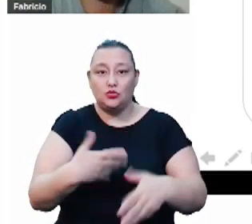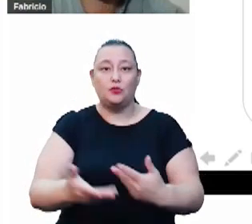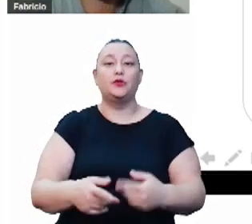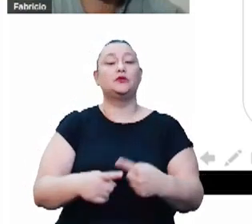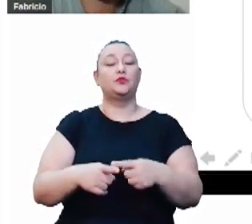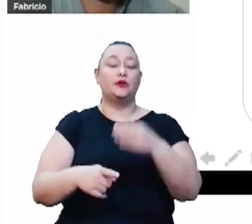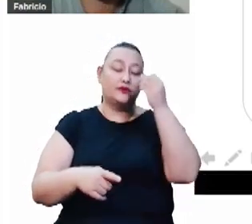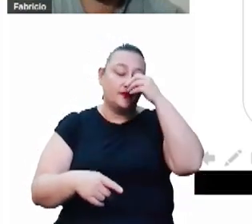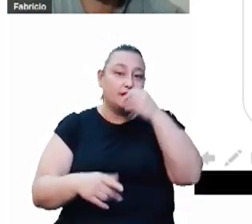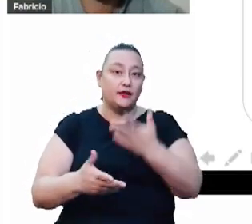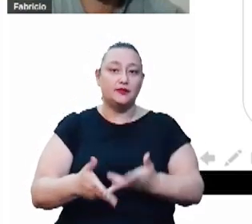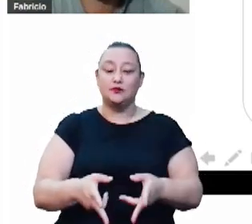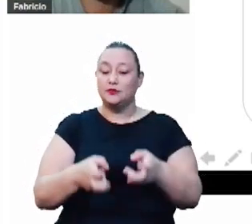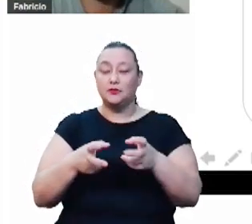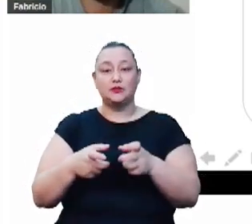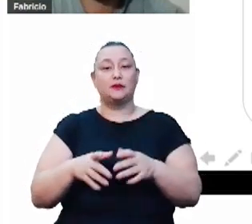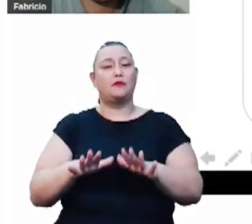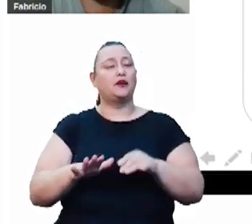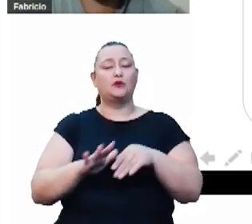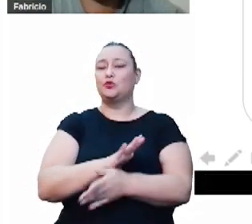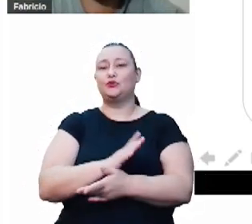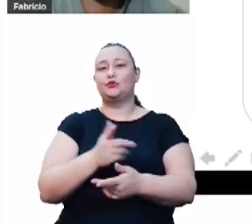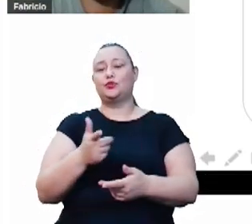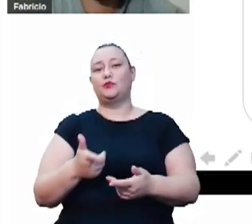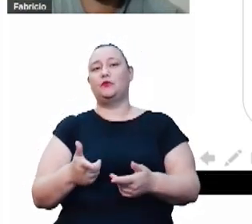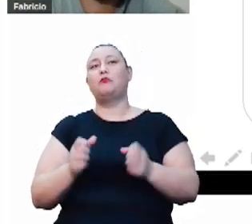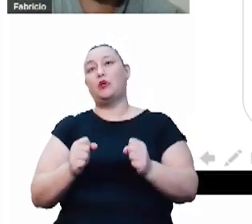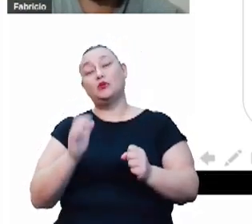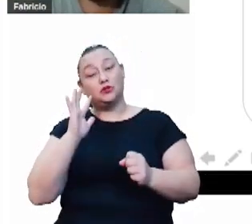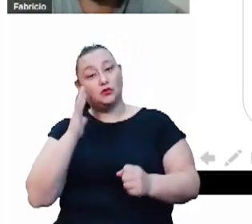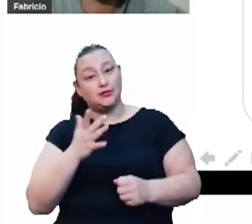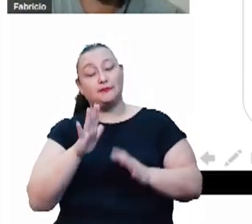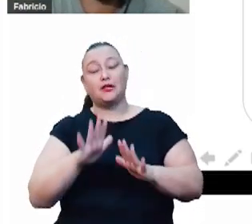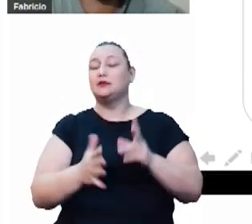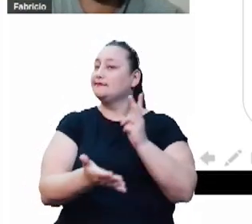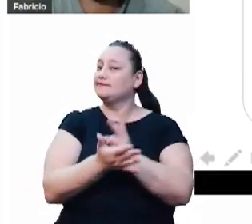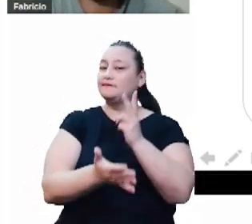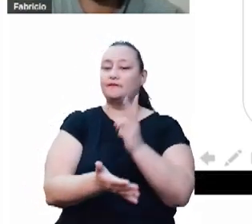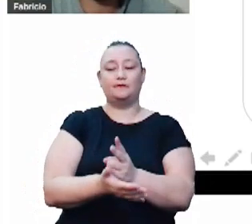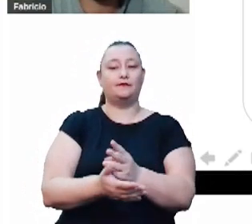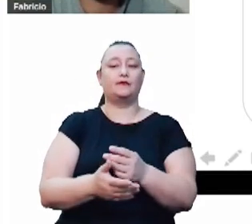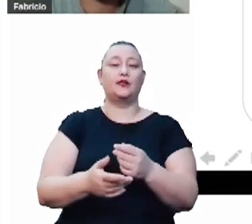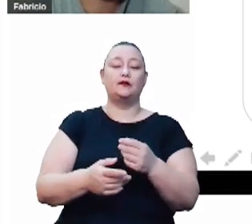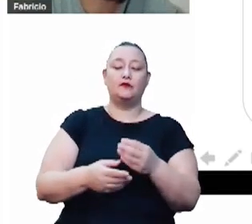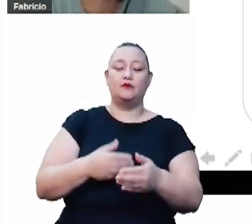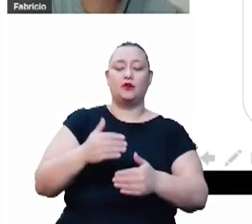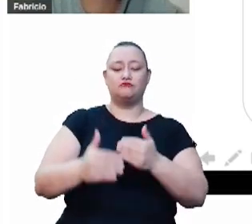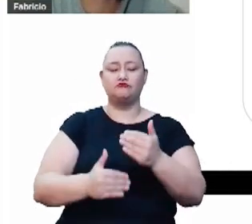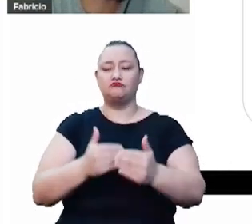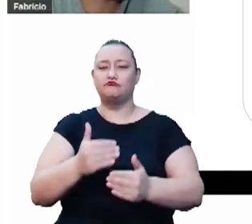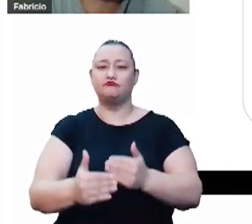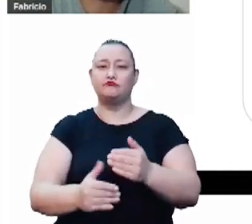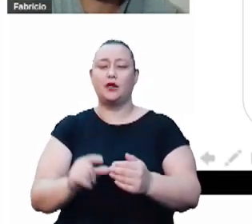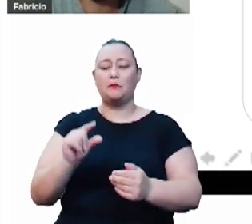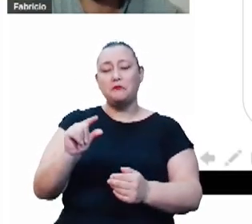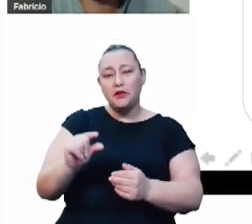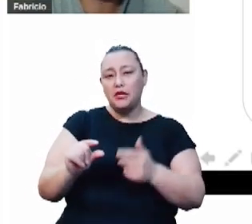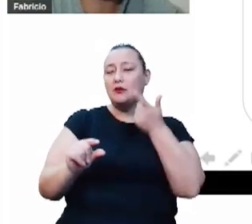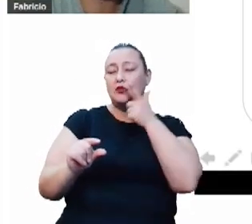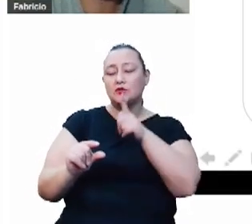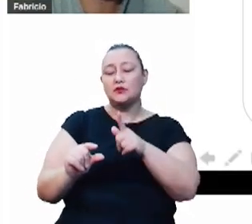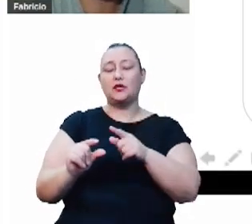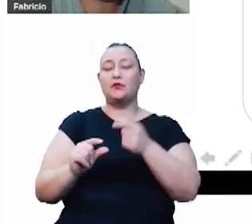de fraqueza. Isso não costuma ocorrer, pode ocorrer, mas a gente sempre vai vendo uma dose, a mínima necessária para